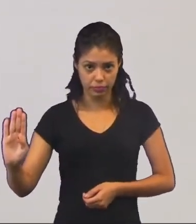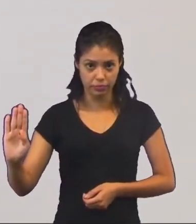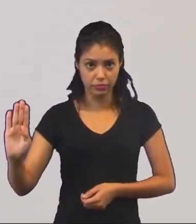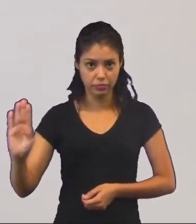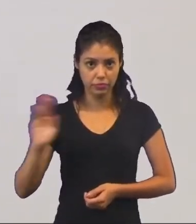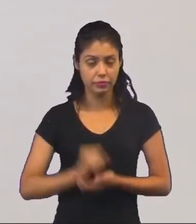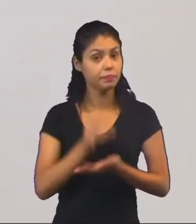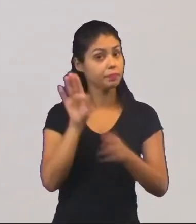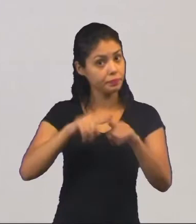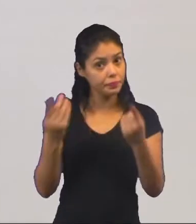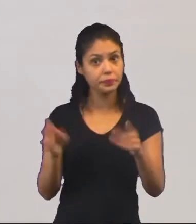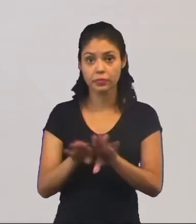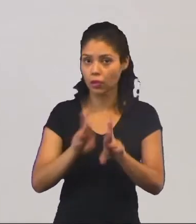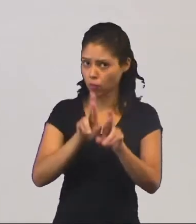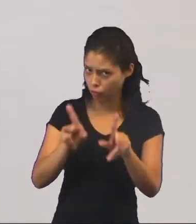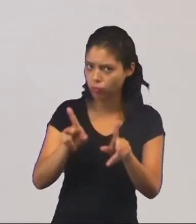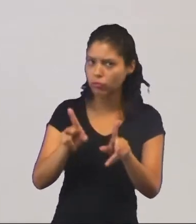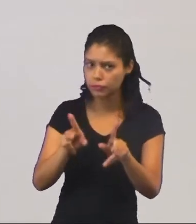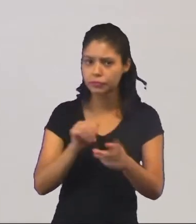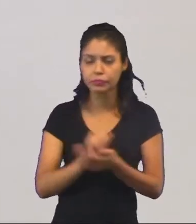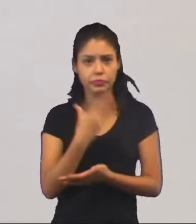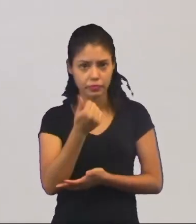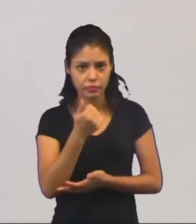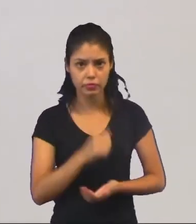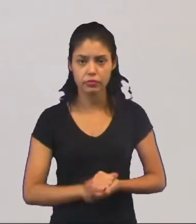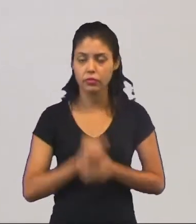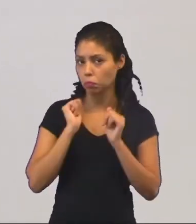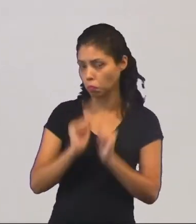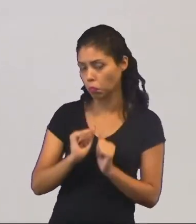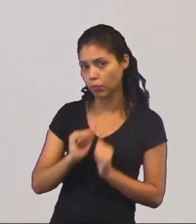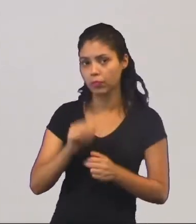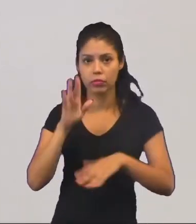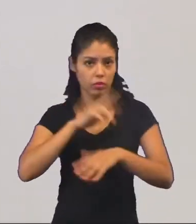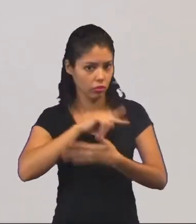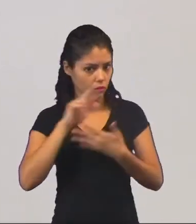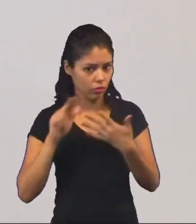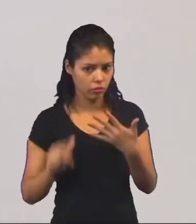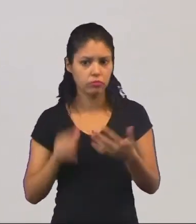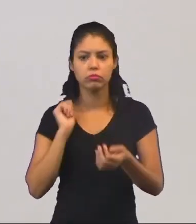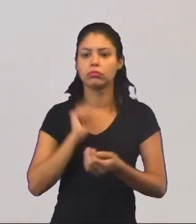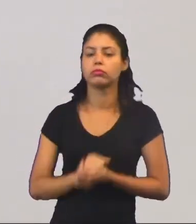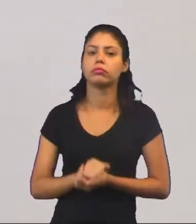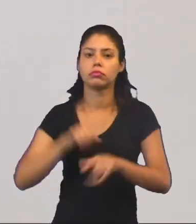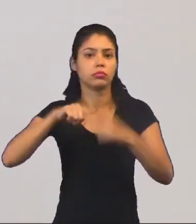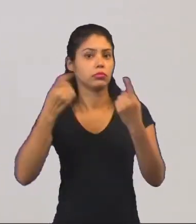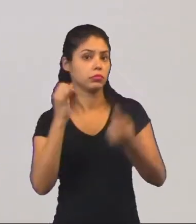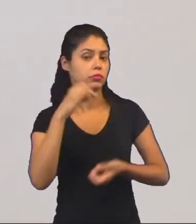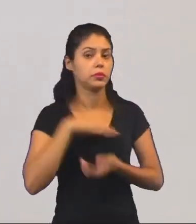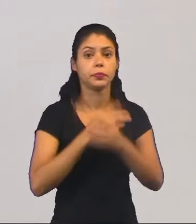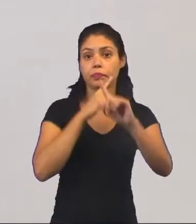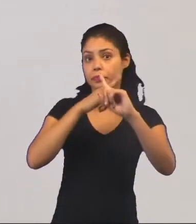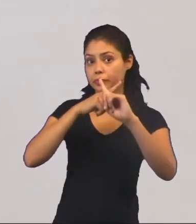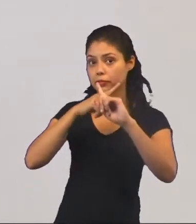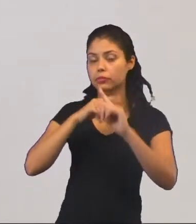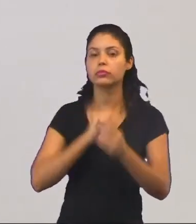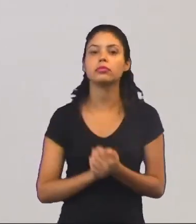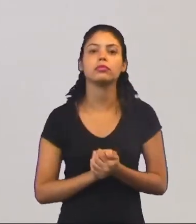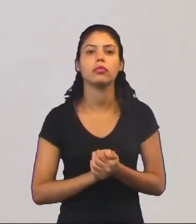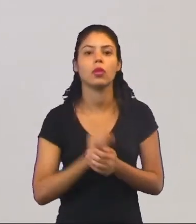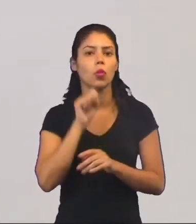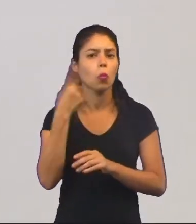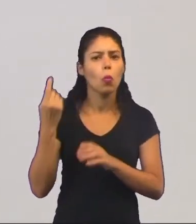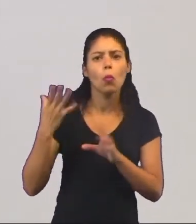B. Mas também pode ser diferente, tudo bem? Ela pode ter variedade. Mas se for multiplicar